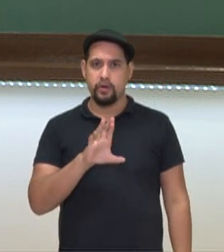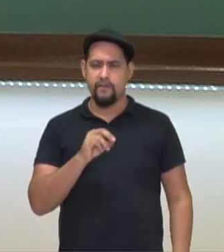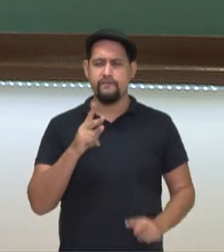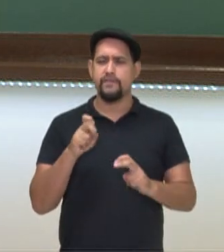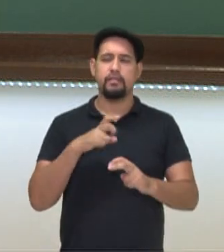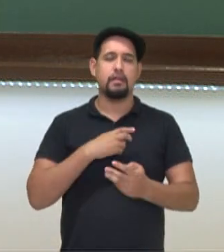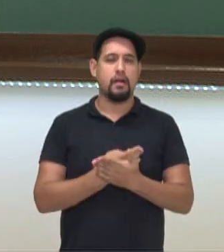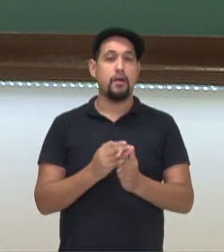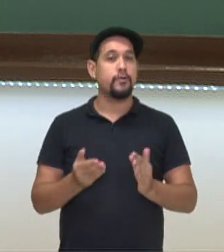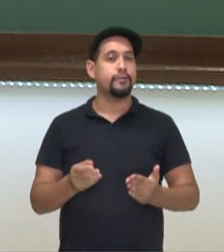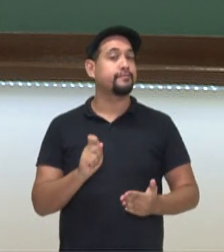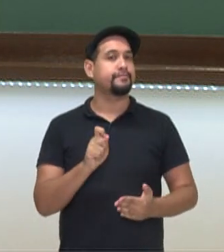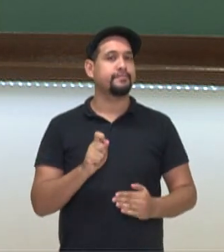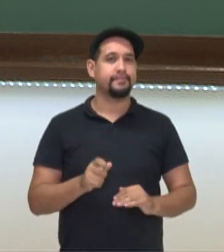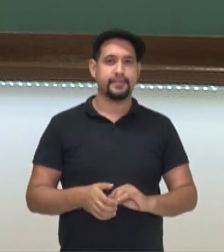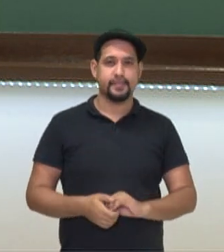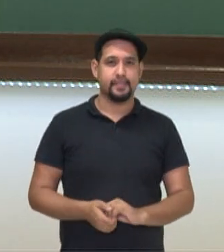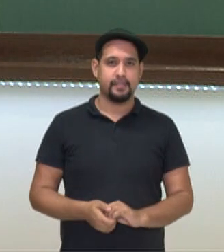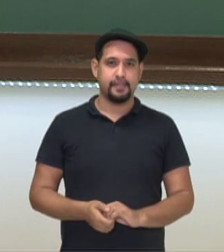hoje.